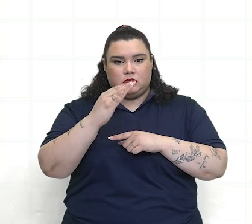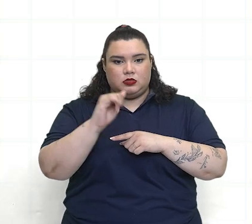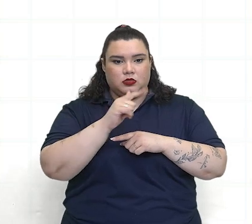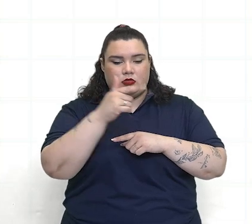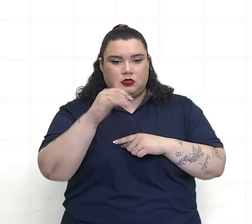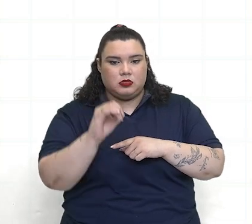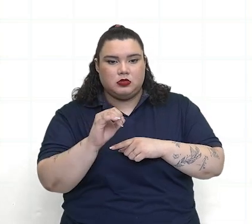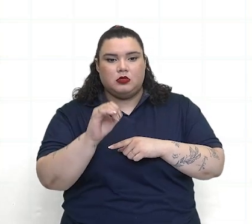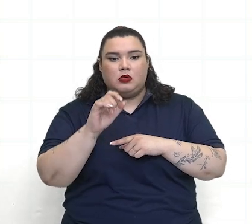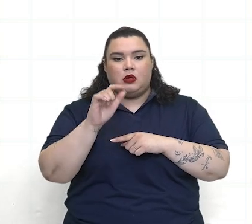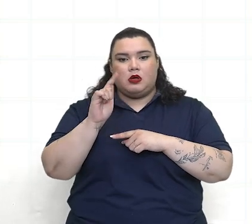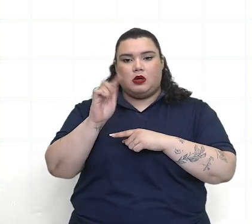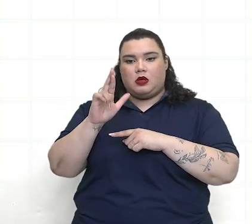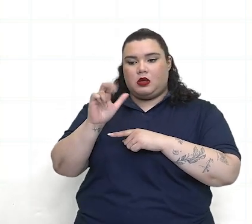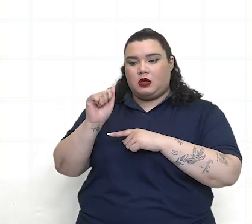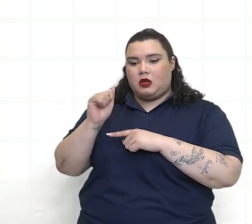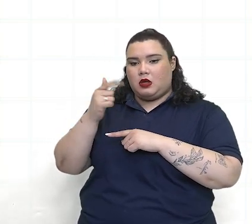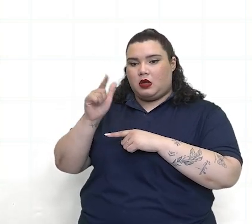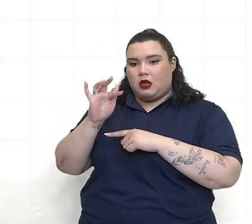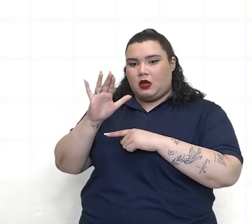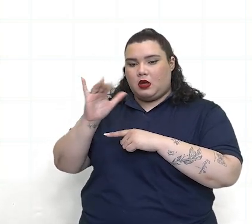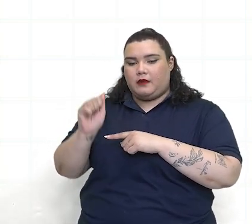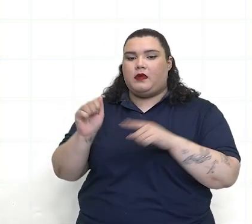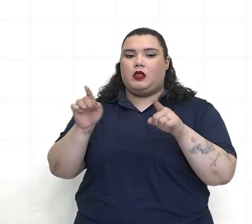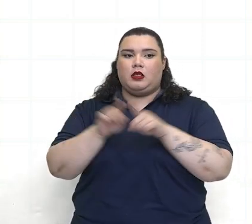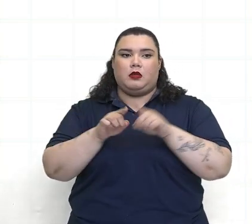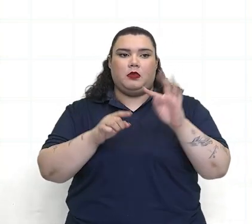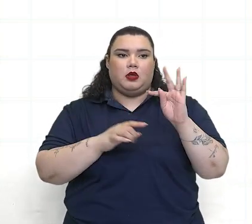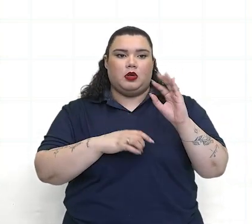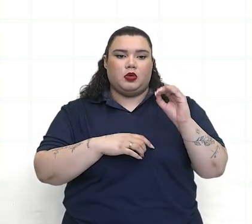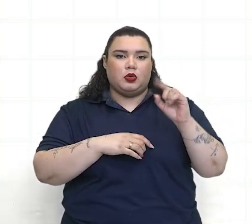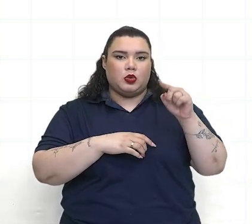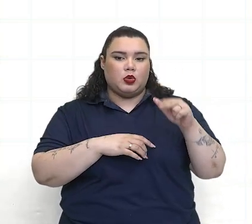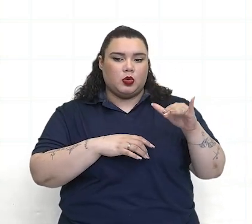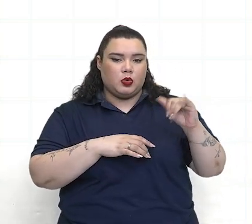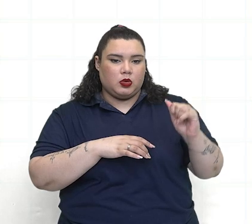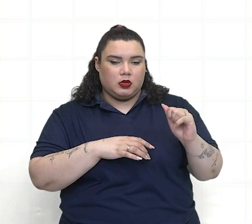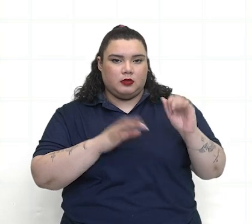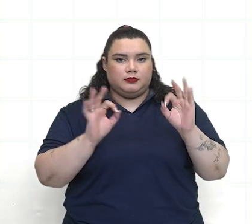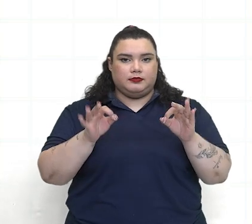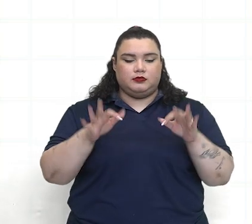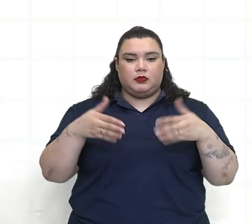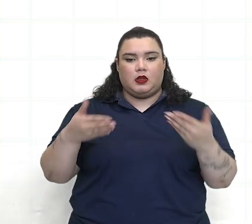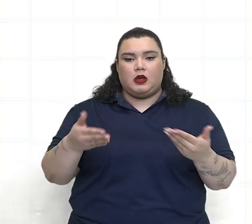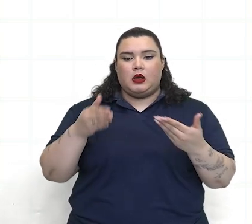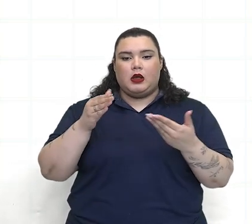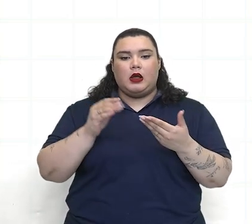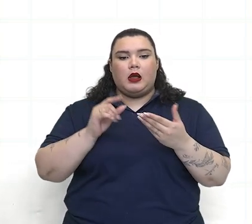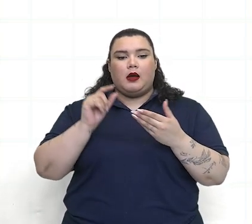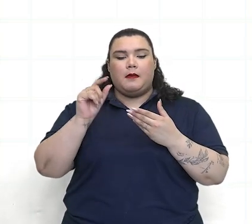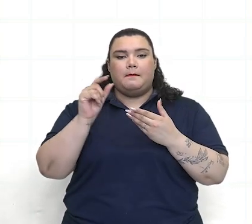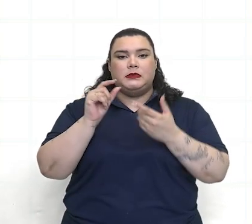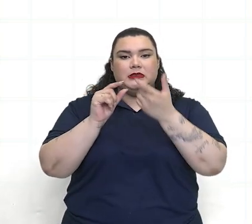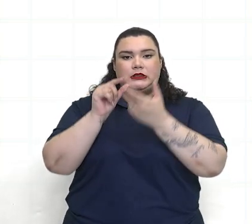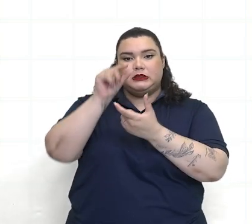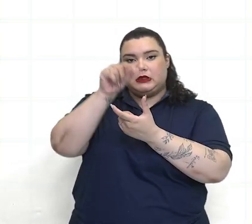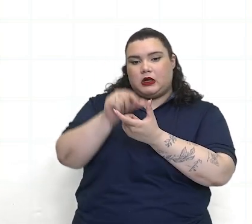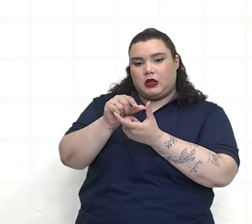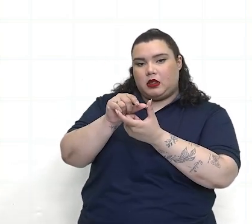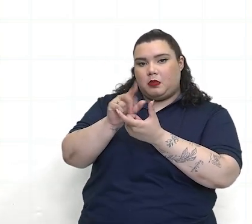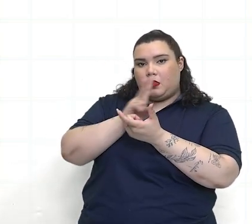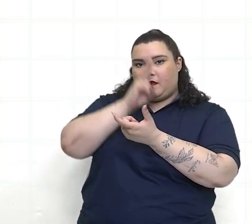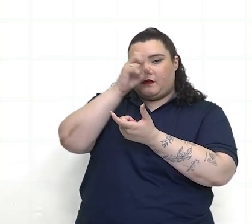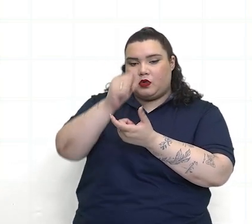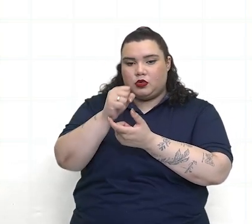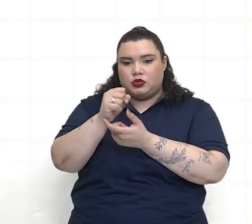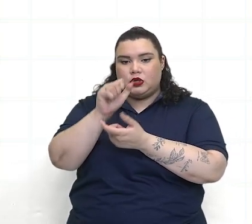gráfica e a acentuação tônica, certo? Então, por exemplo, a sílaba tônica ar da